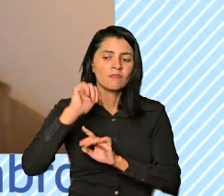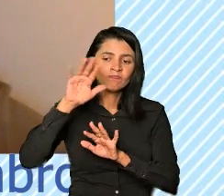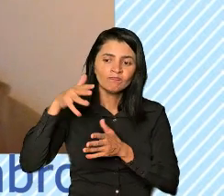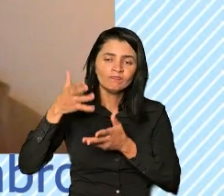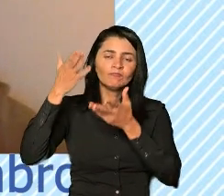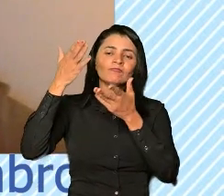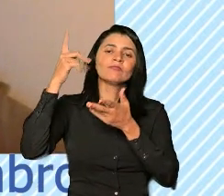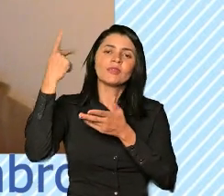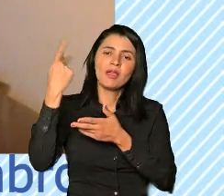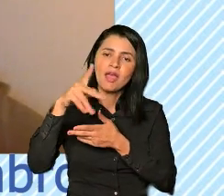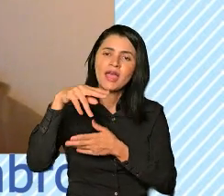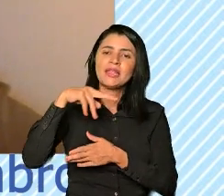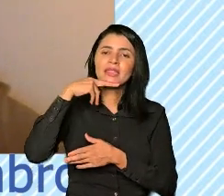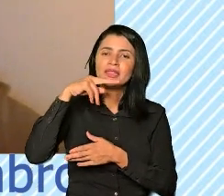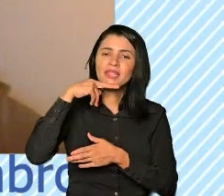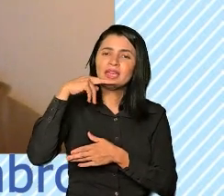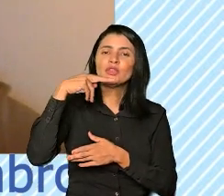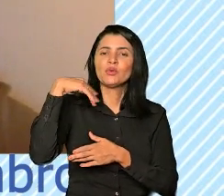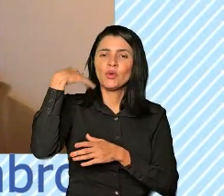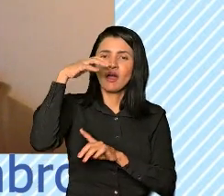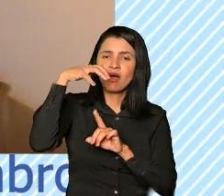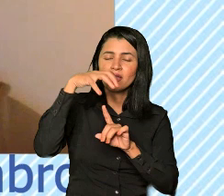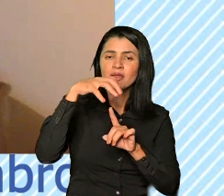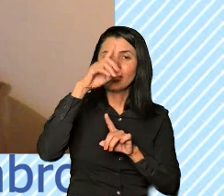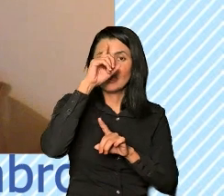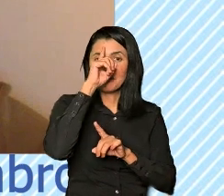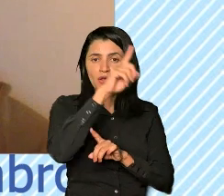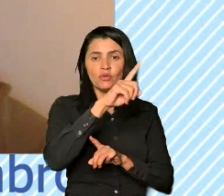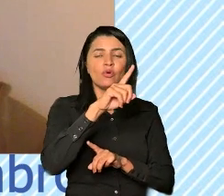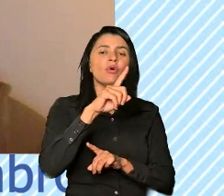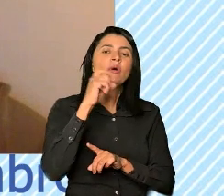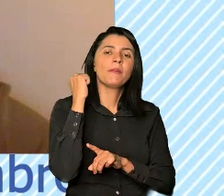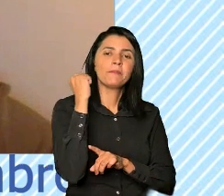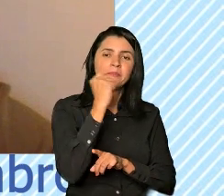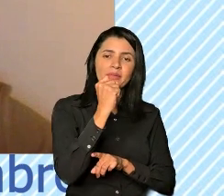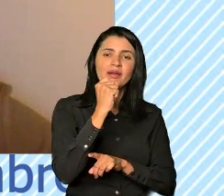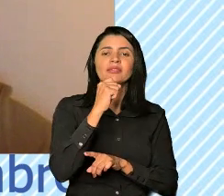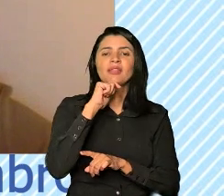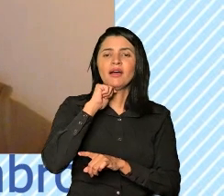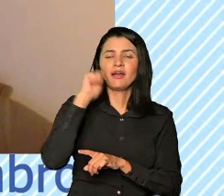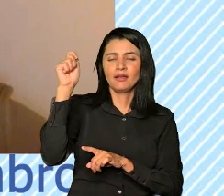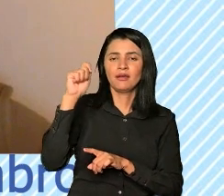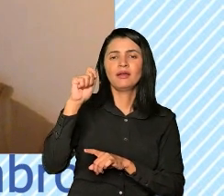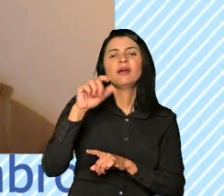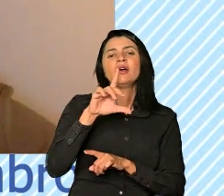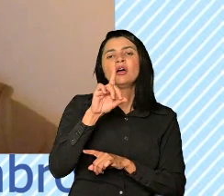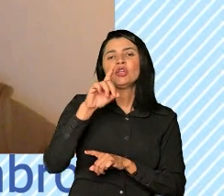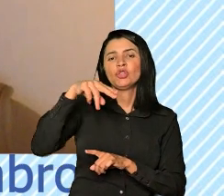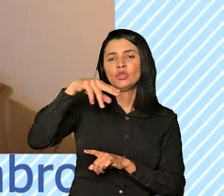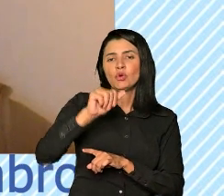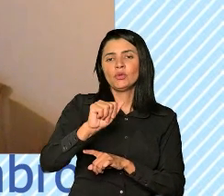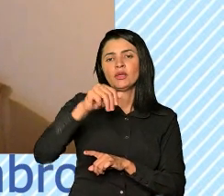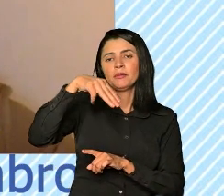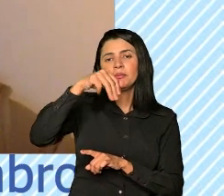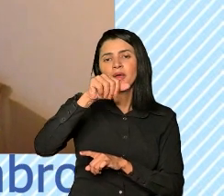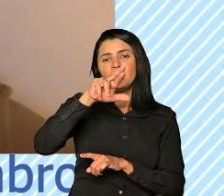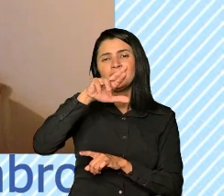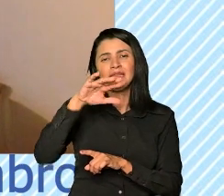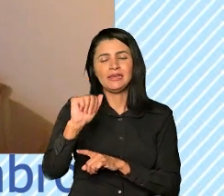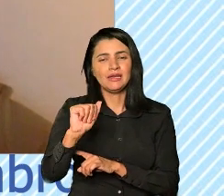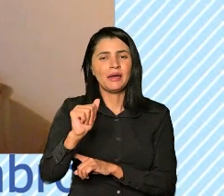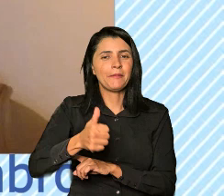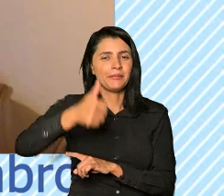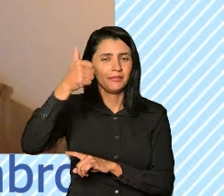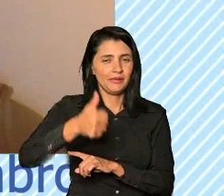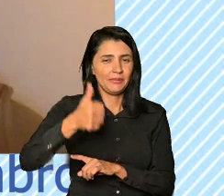do neto da rainha que mandou executar Tiradentes, Dona Maria I. Então, para você ver como essa questão da memória,